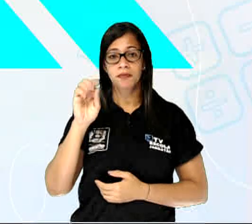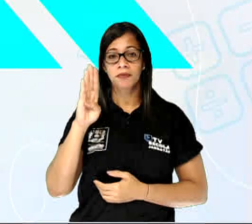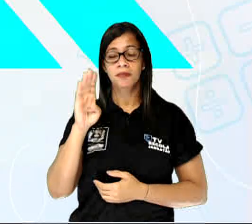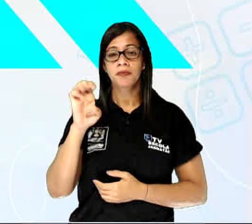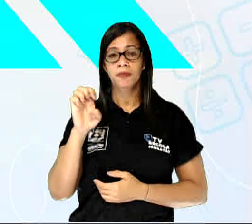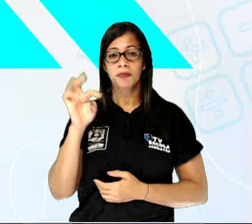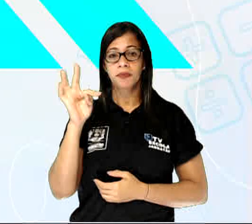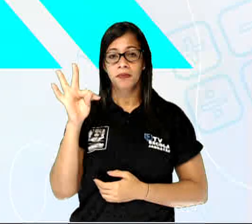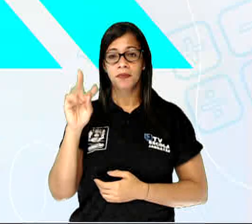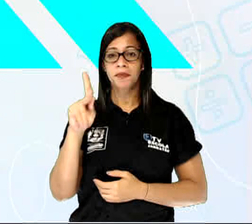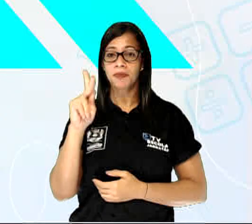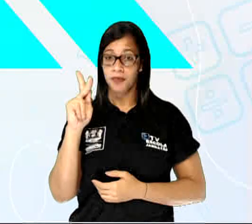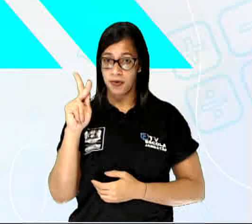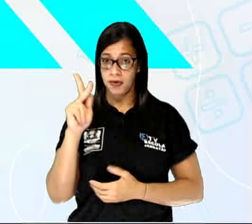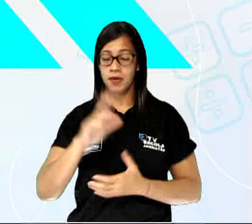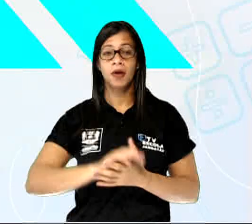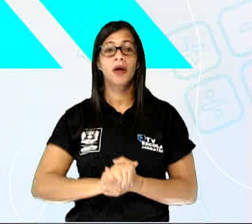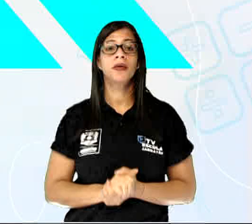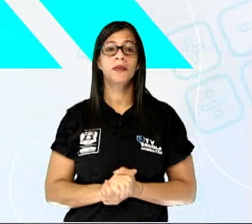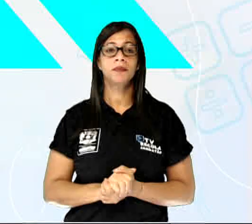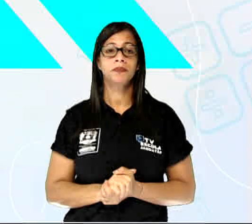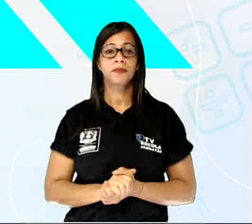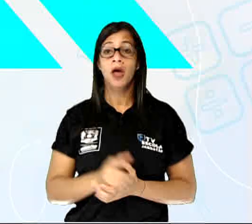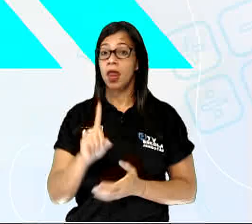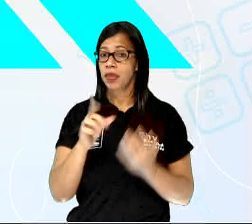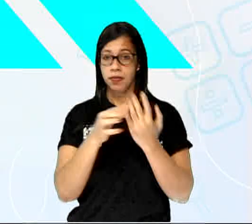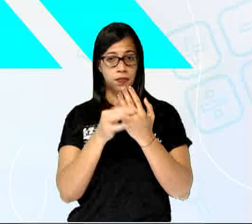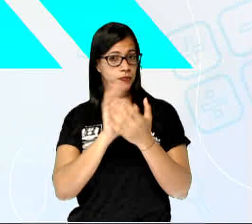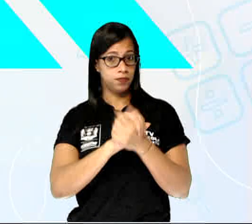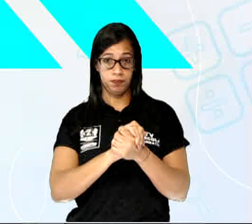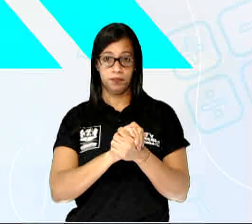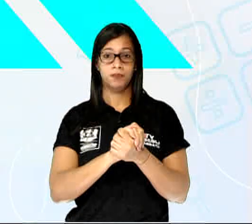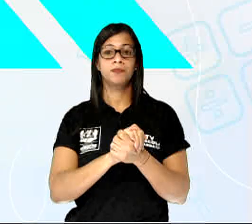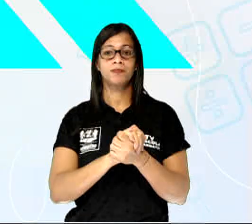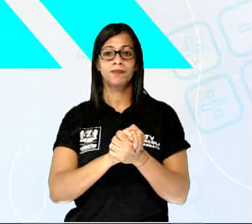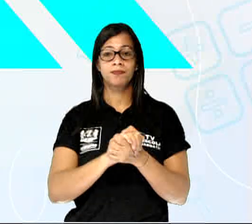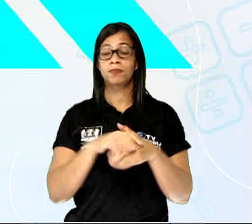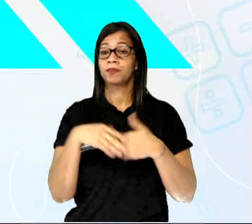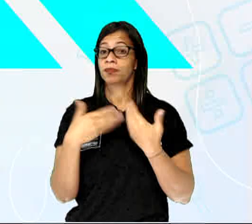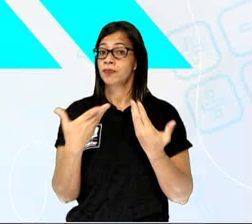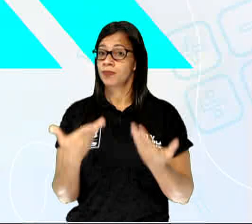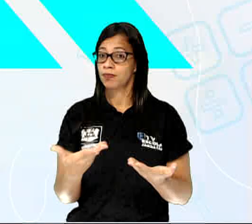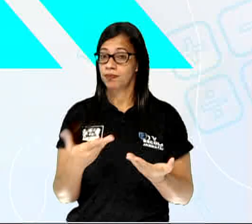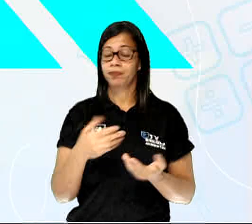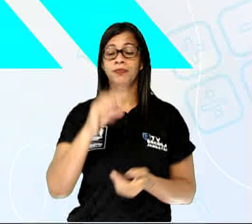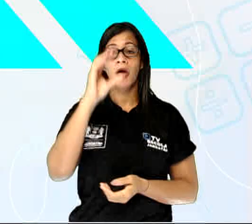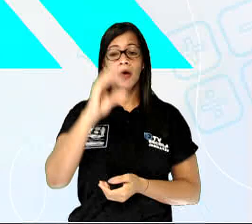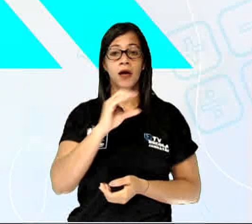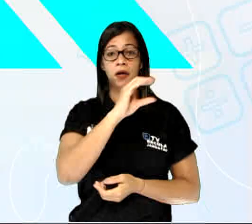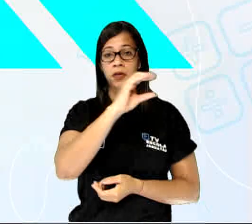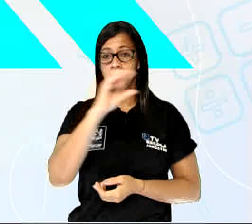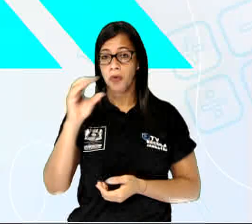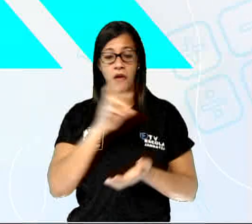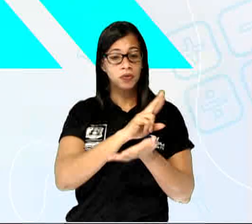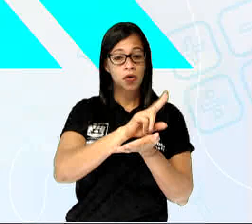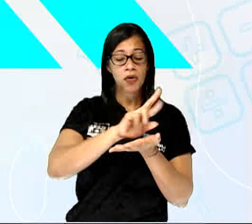religiosa foi validada no seu país. Então, católicos, anglicanos,